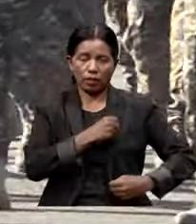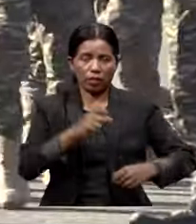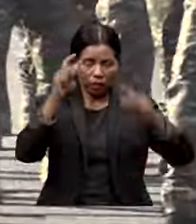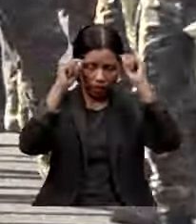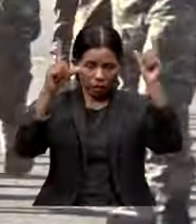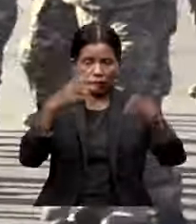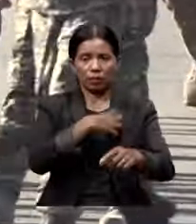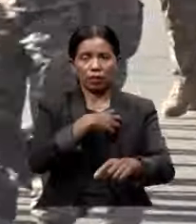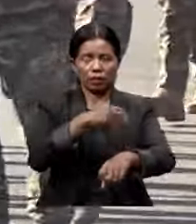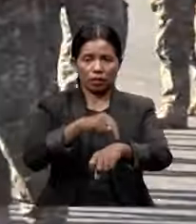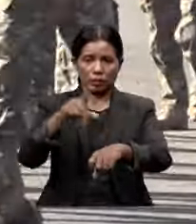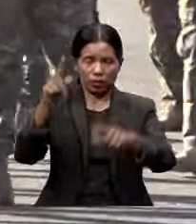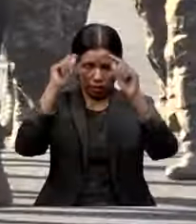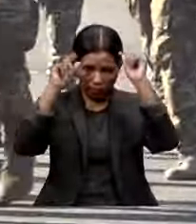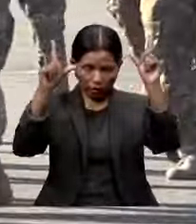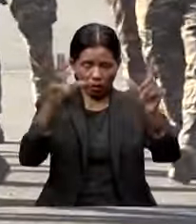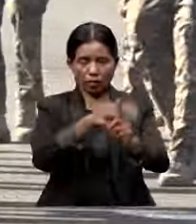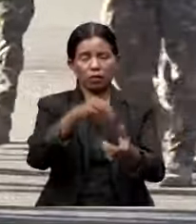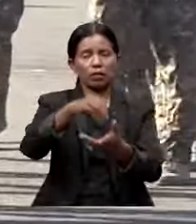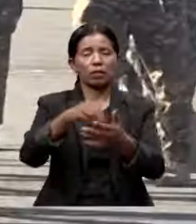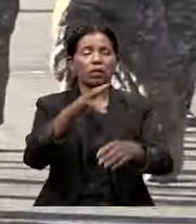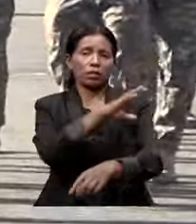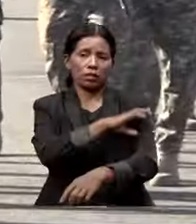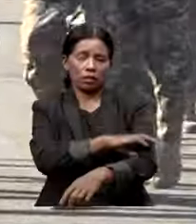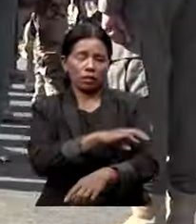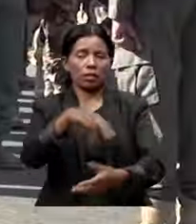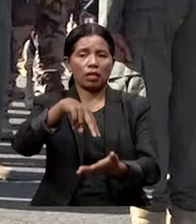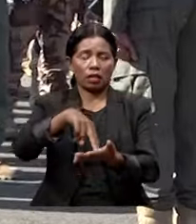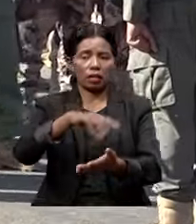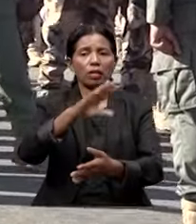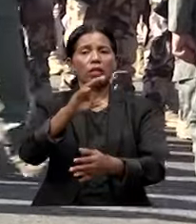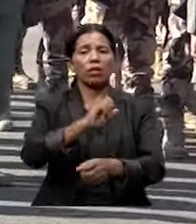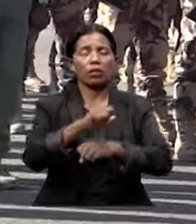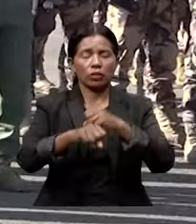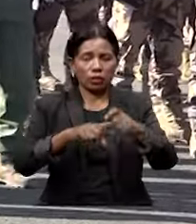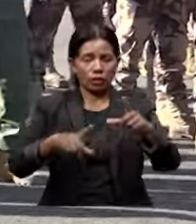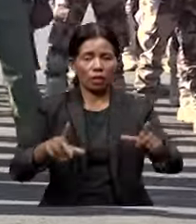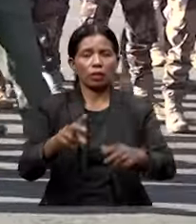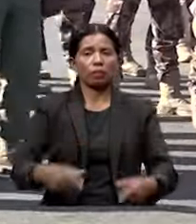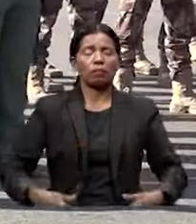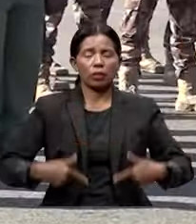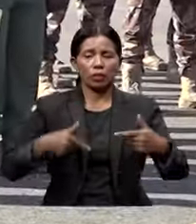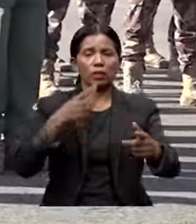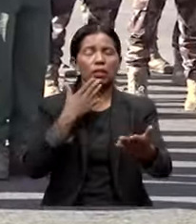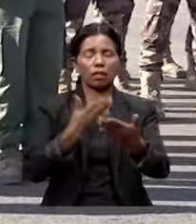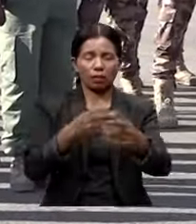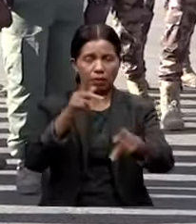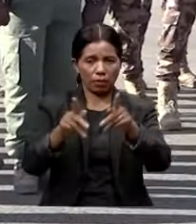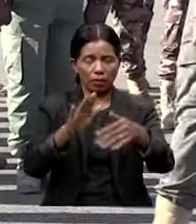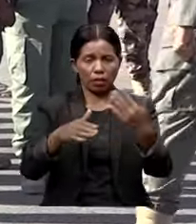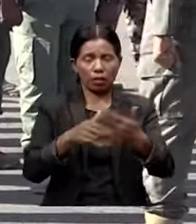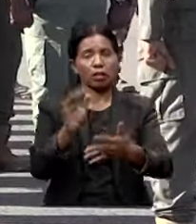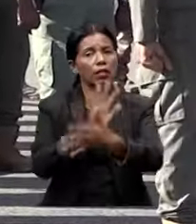no Polícia Nacional Timor-Leste o de garante segurança e estabilidade social no Moristia População Nien durante a cerimônia